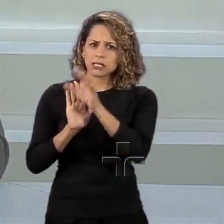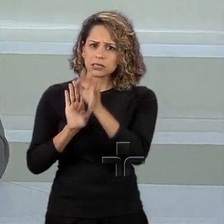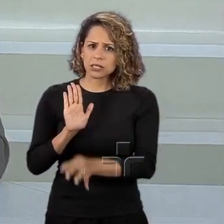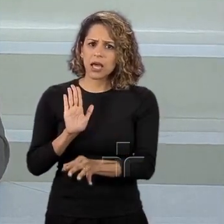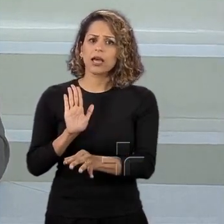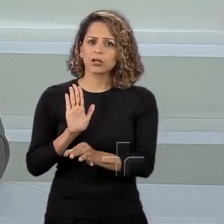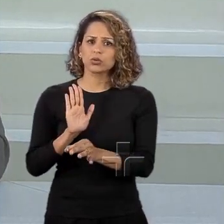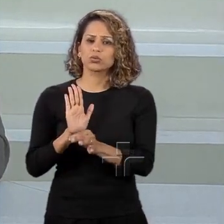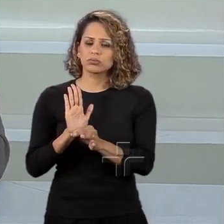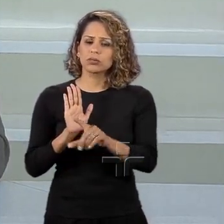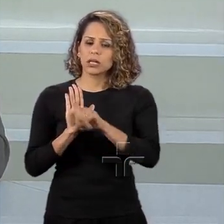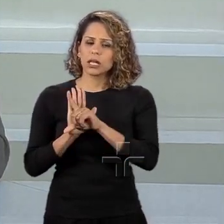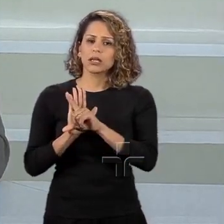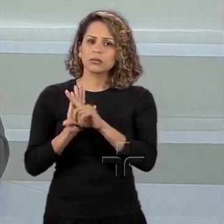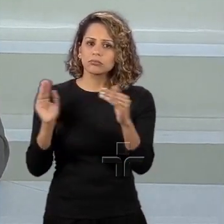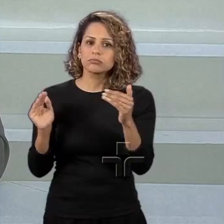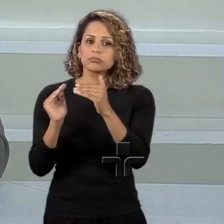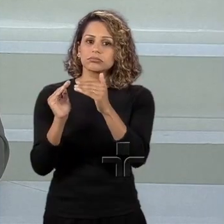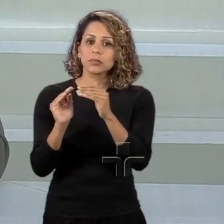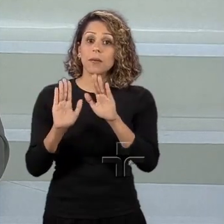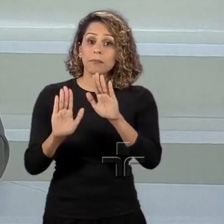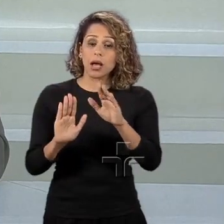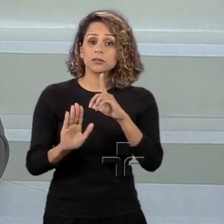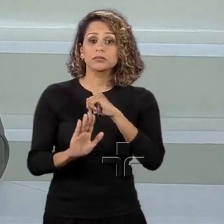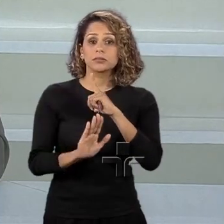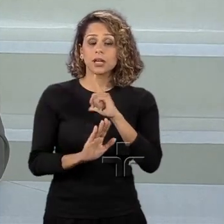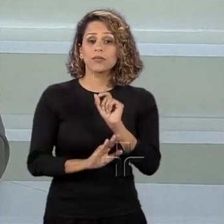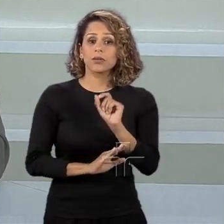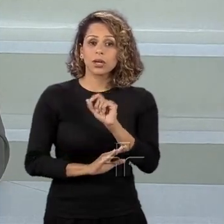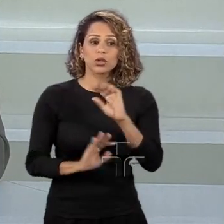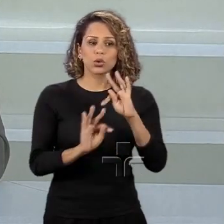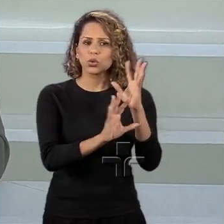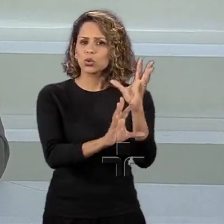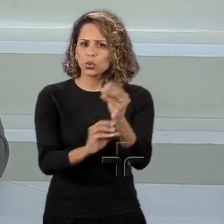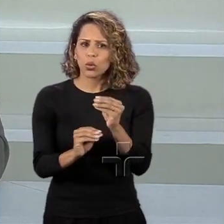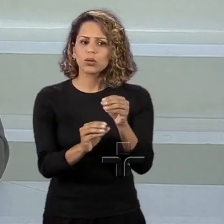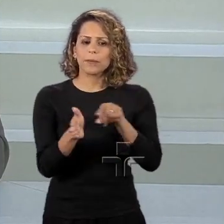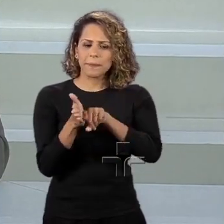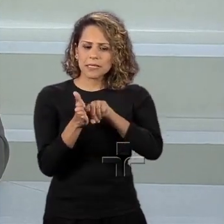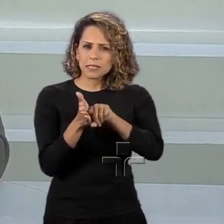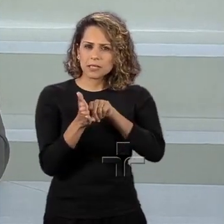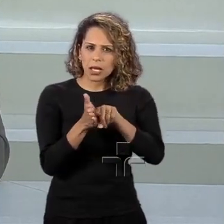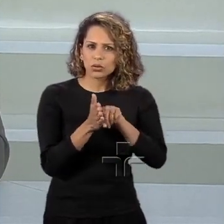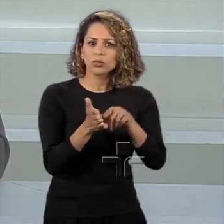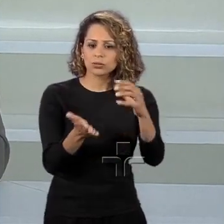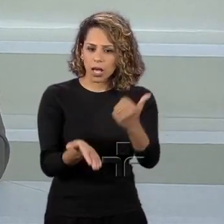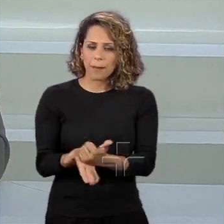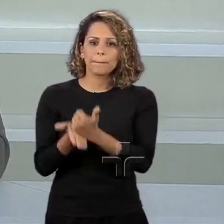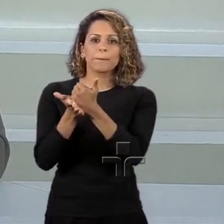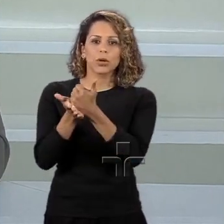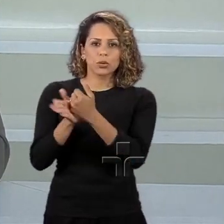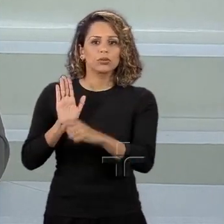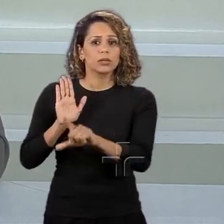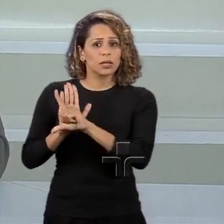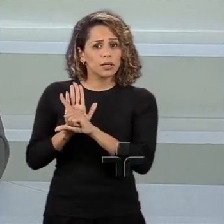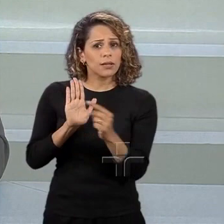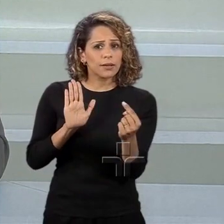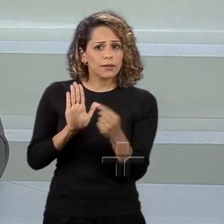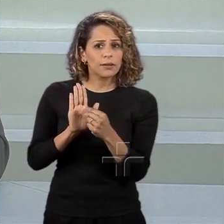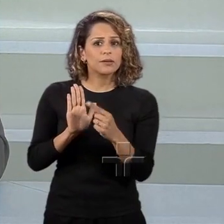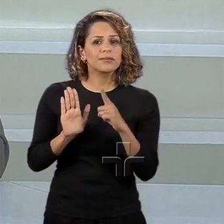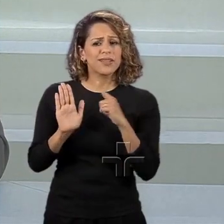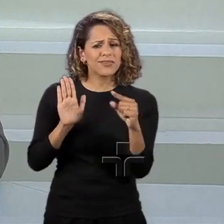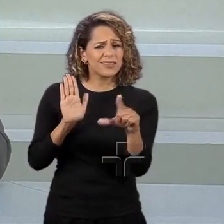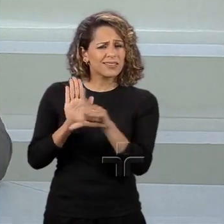lamentavelmente, essa lei teve o apoio de todos os pesquisadores brasileiros que trabalham com pesquisa clínica. Essa é talvez uma das minhas